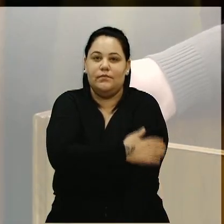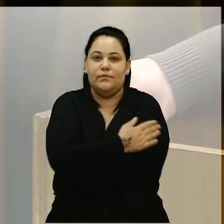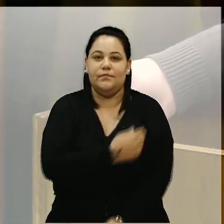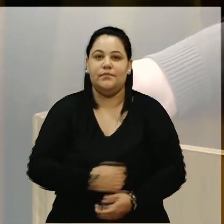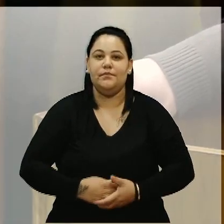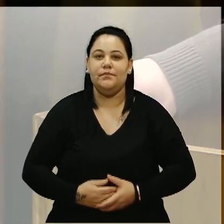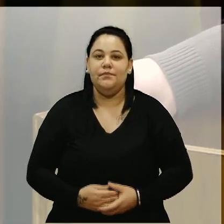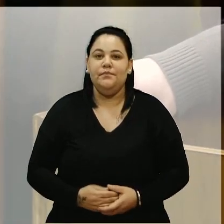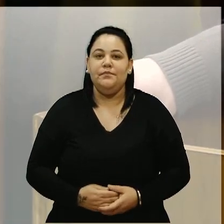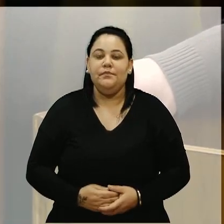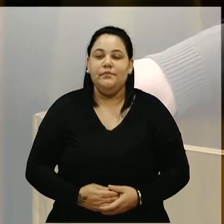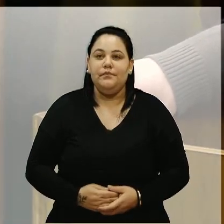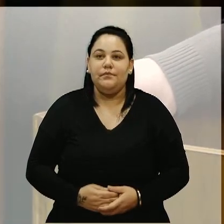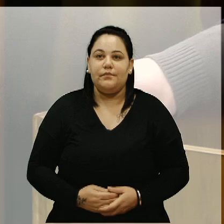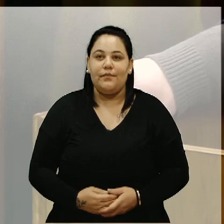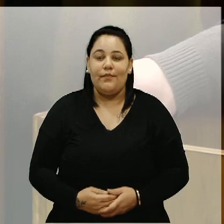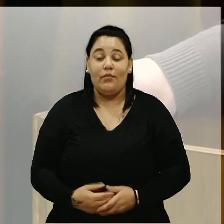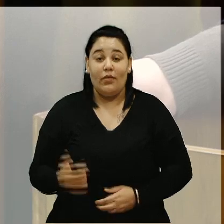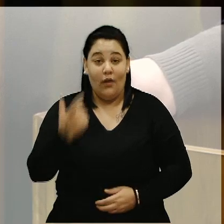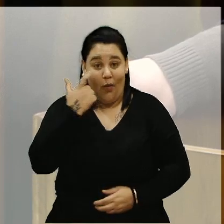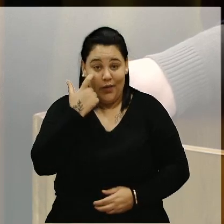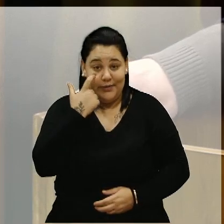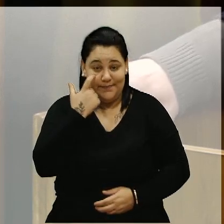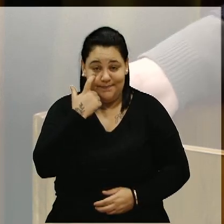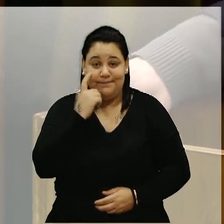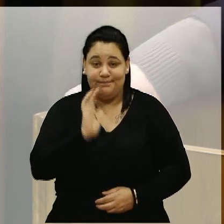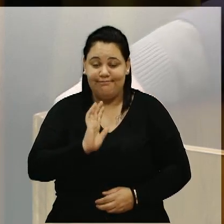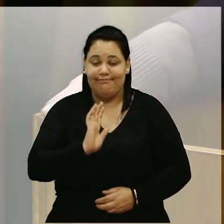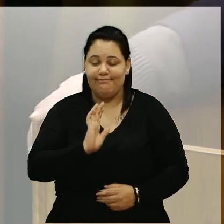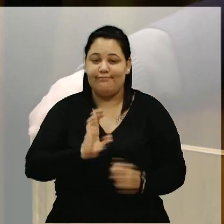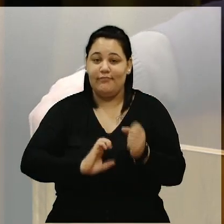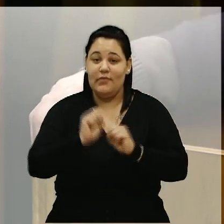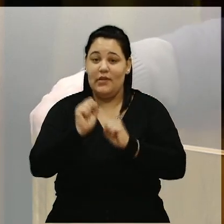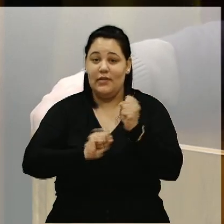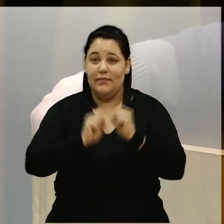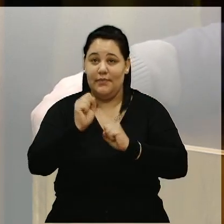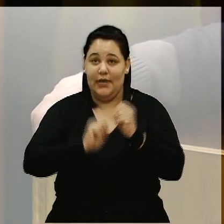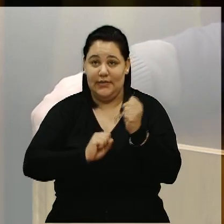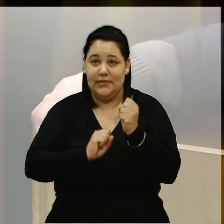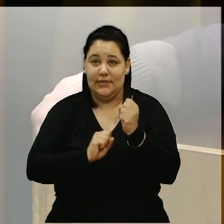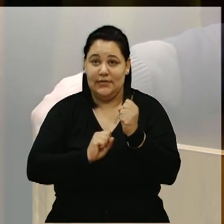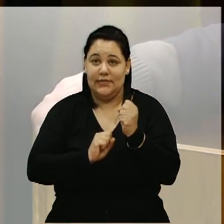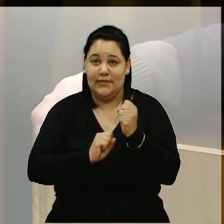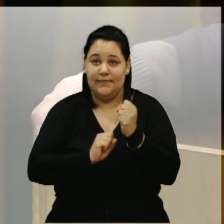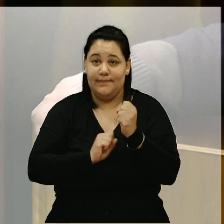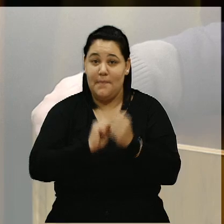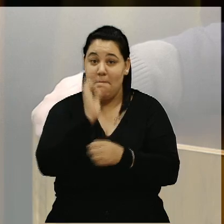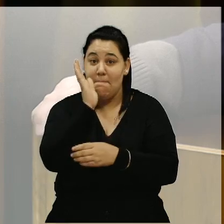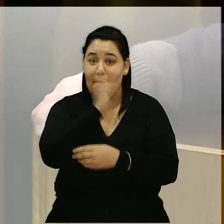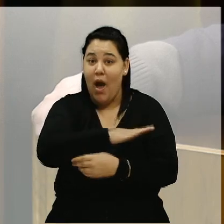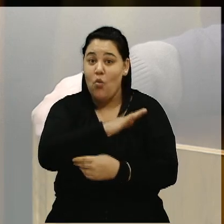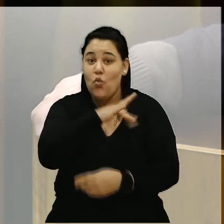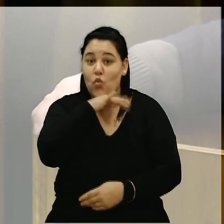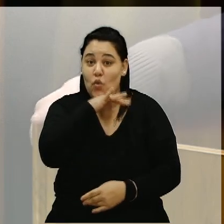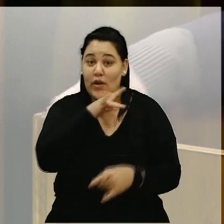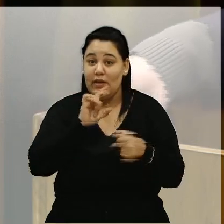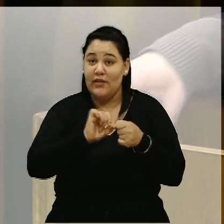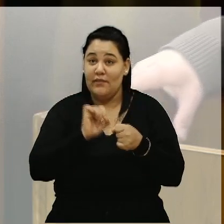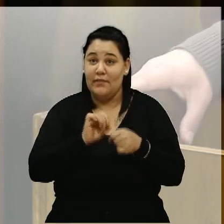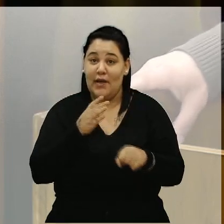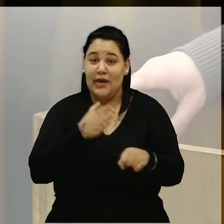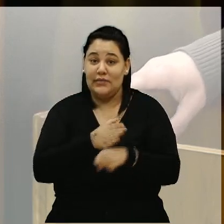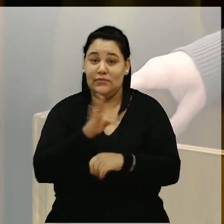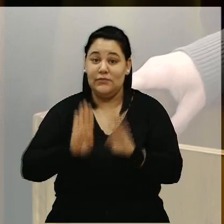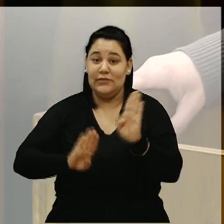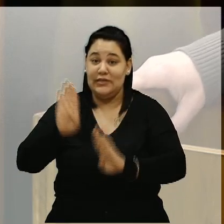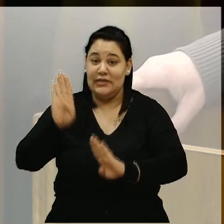Olha o quanto essas empresas malditas que fazem parte desses processos de licitação